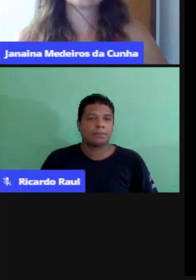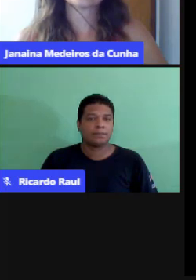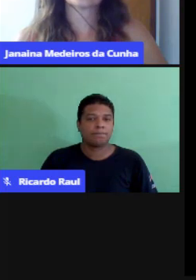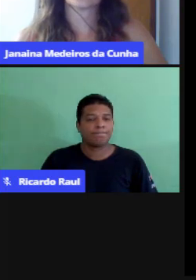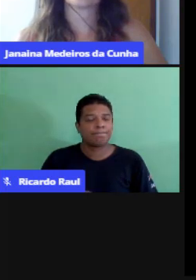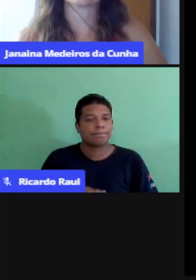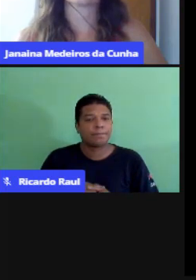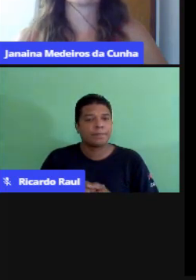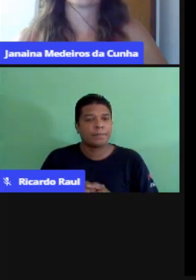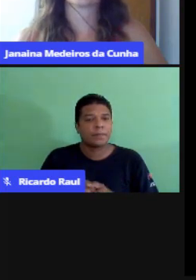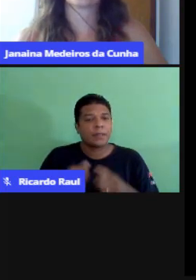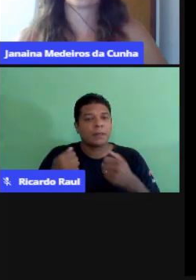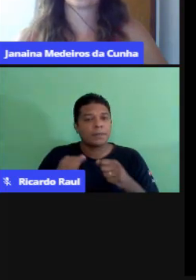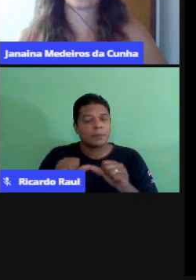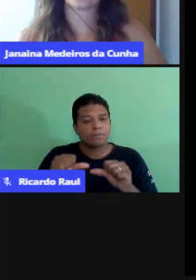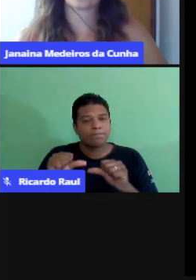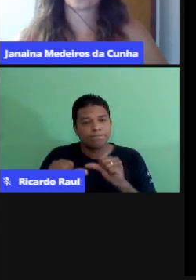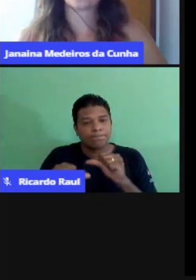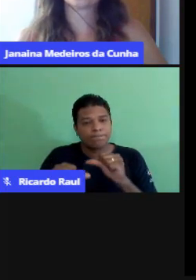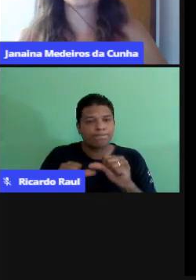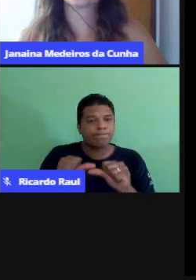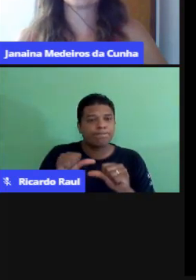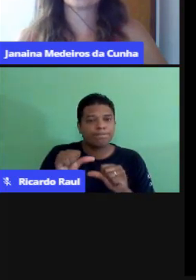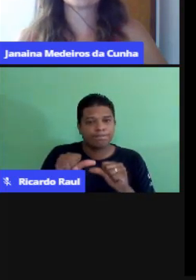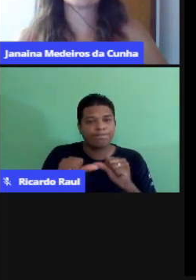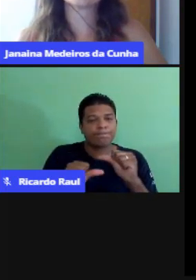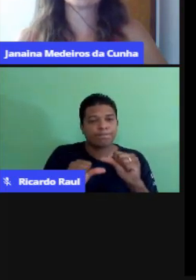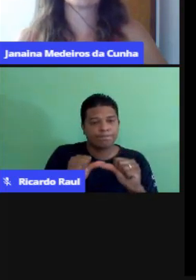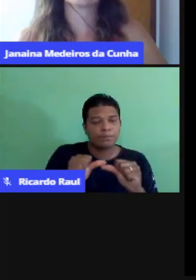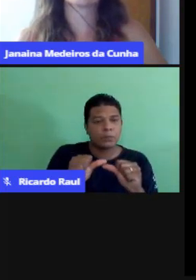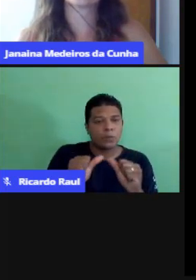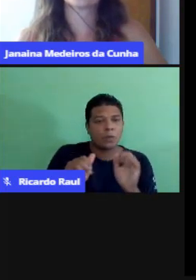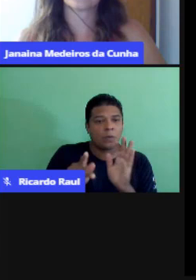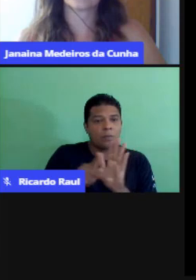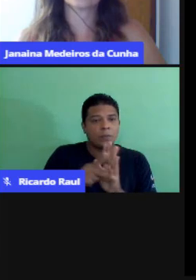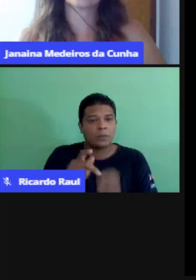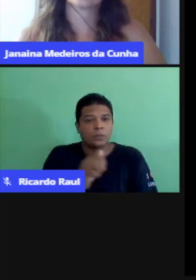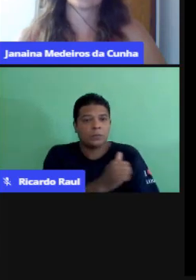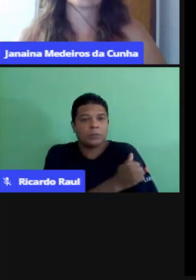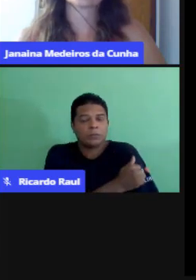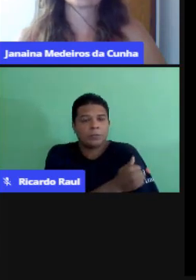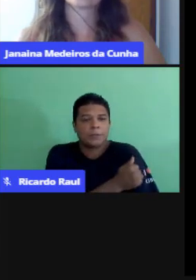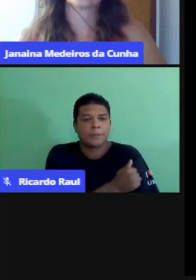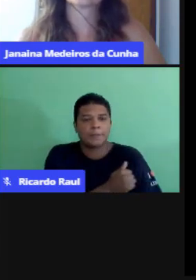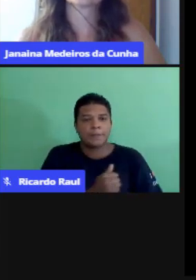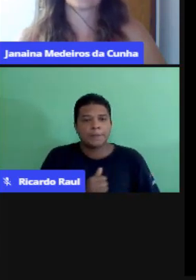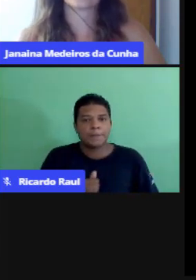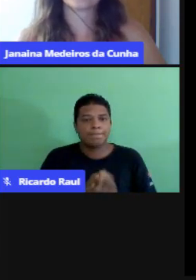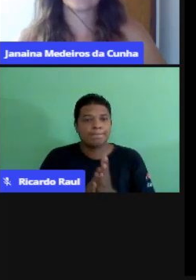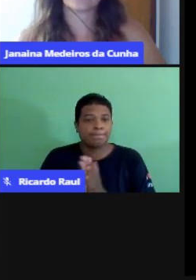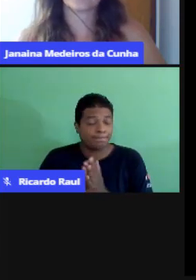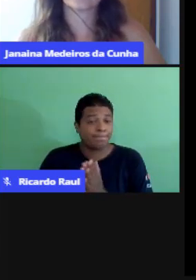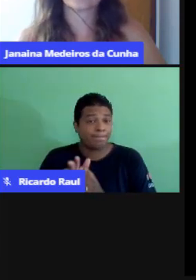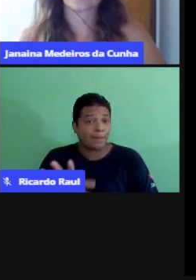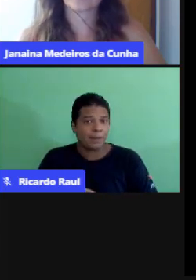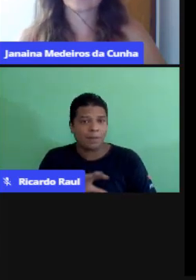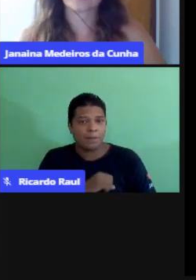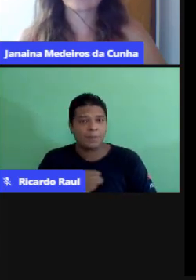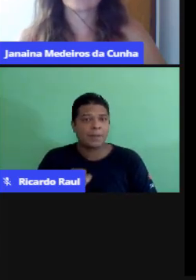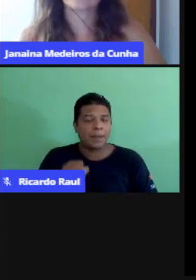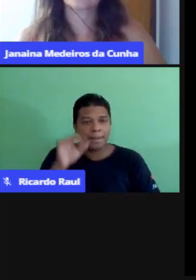alternar esses instrumentos para que o próprio estudante se sinta instigado a perceber o que está aprendendo.